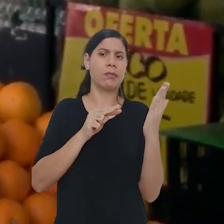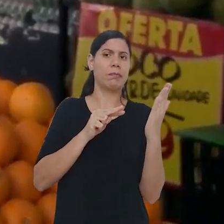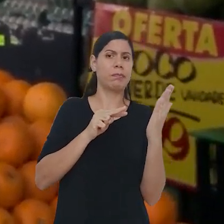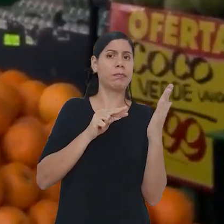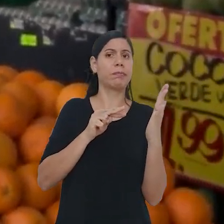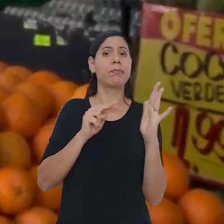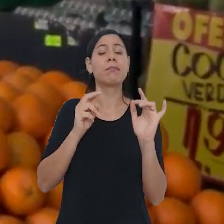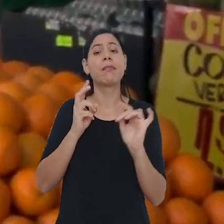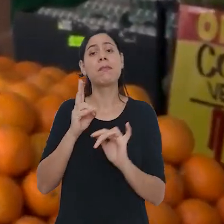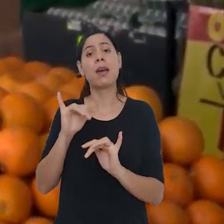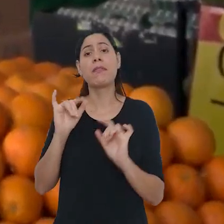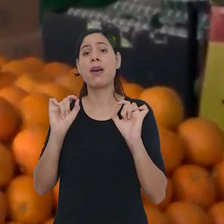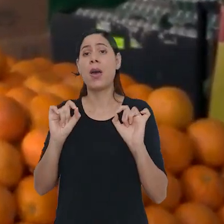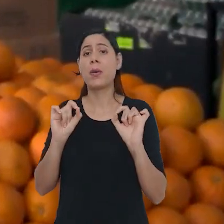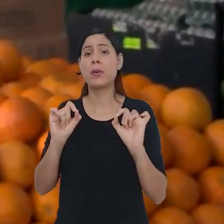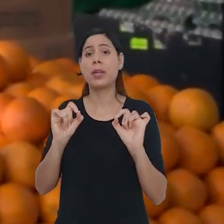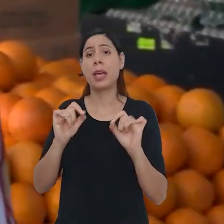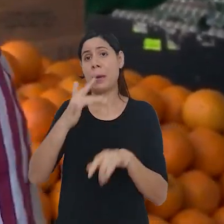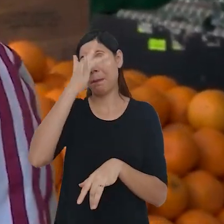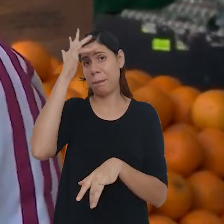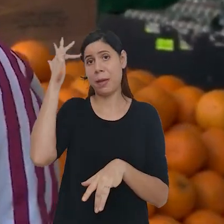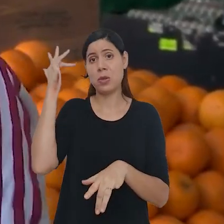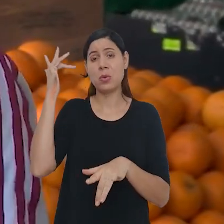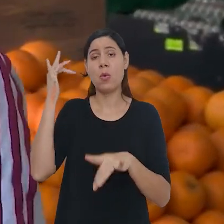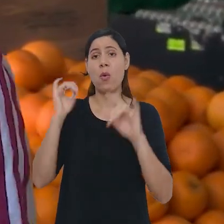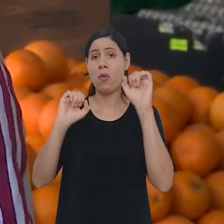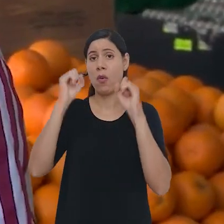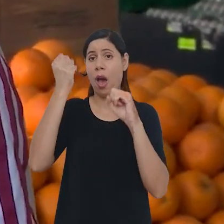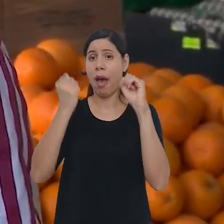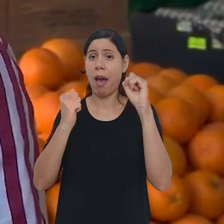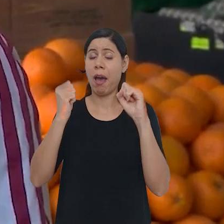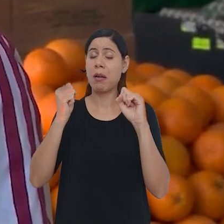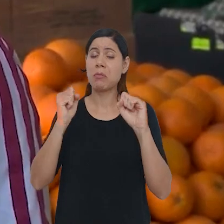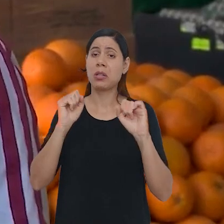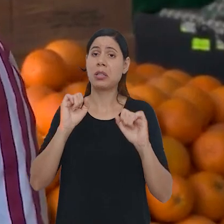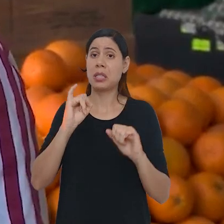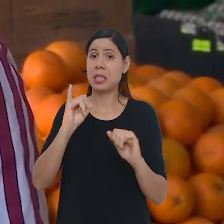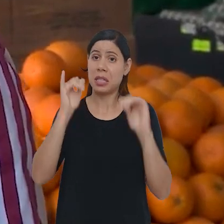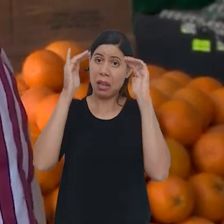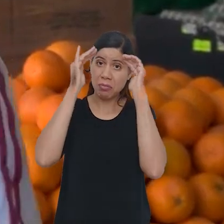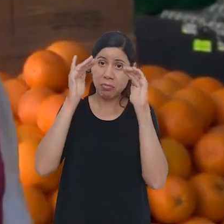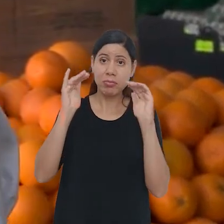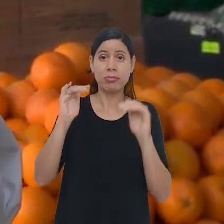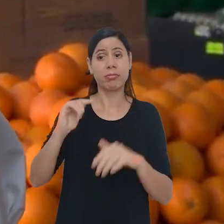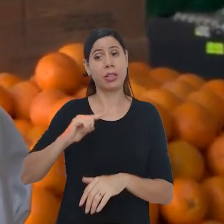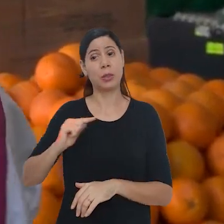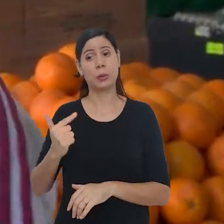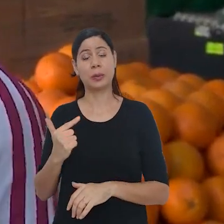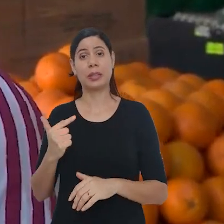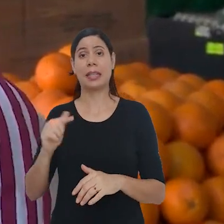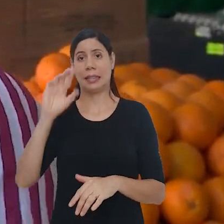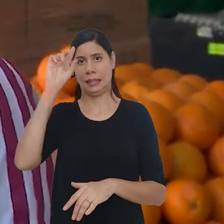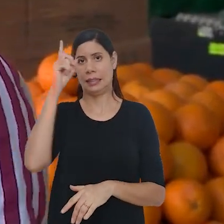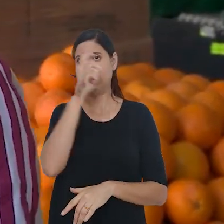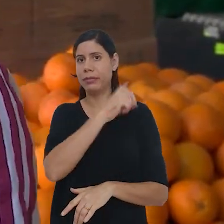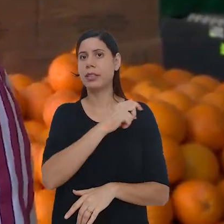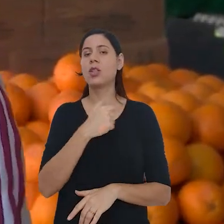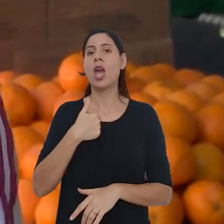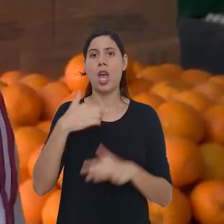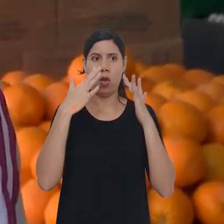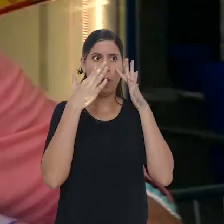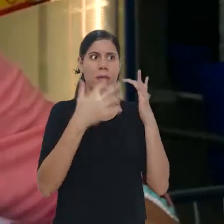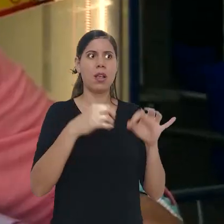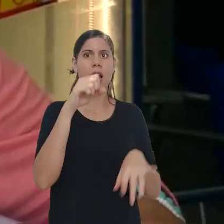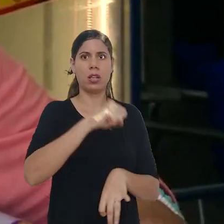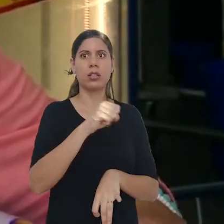o peso, né? Mas aí vai da honestidade do fabricante. Porque hoje em dia está difícil de você